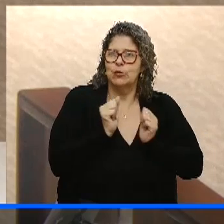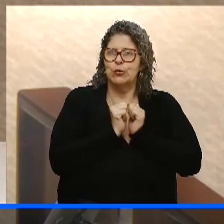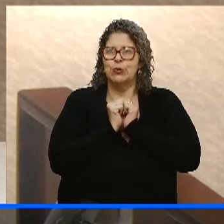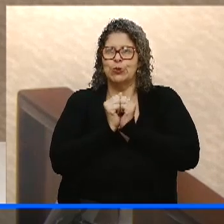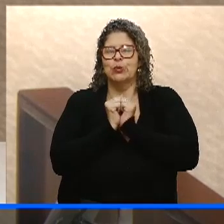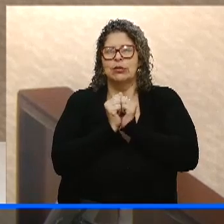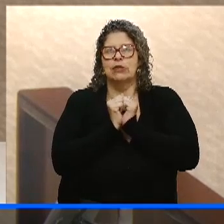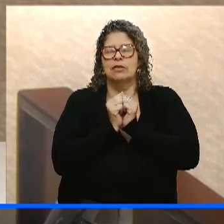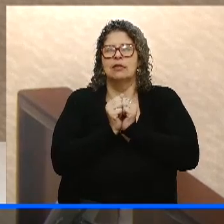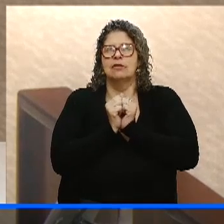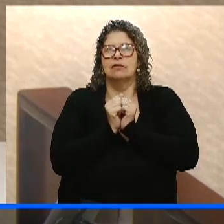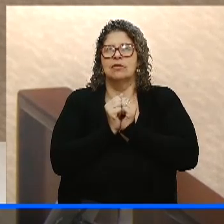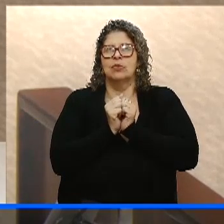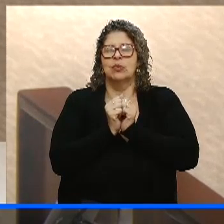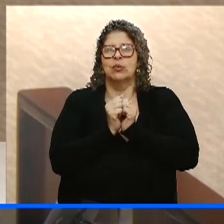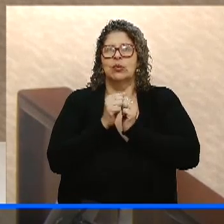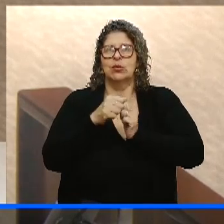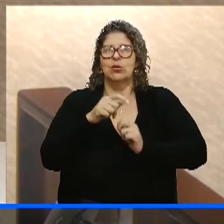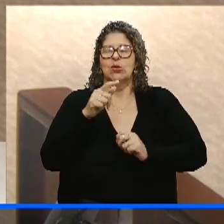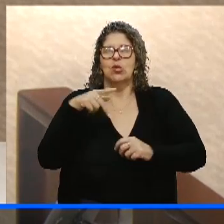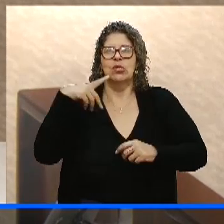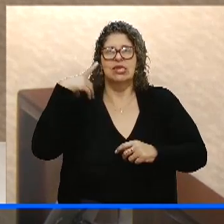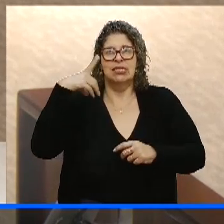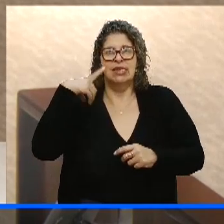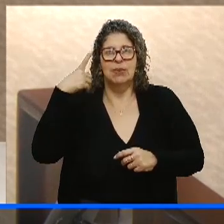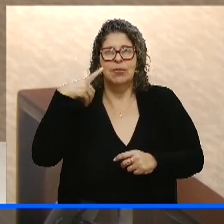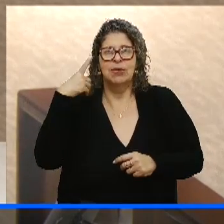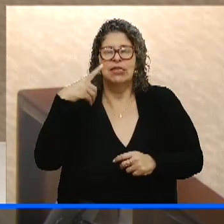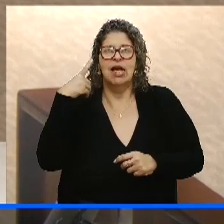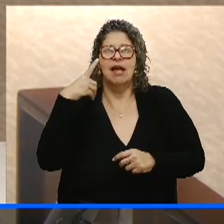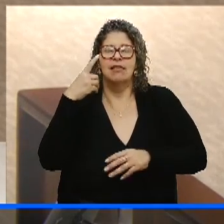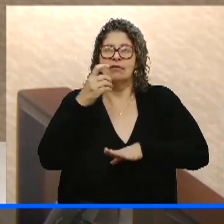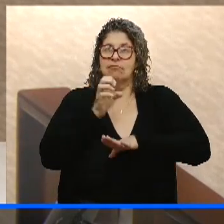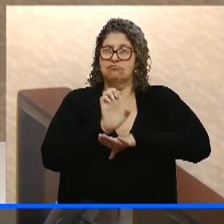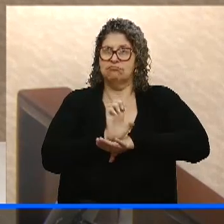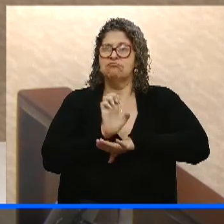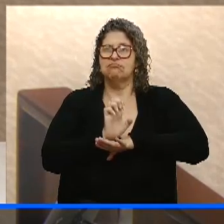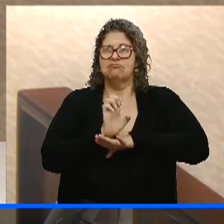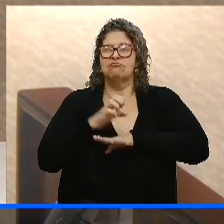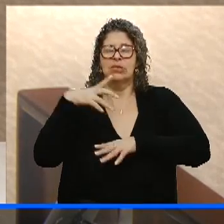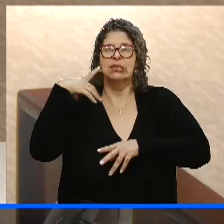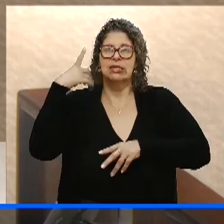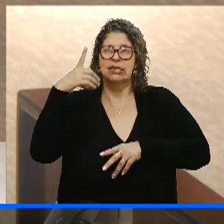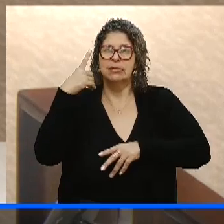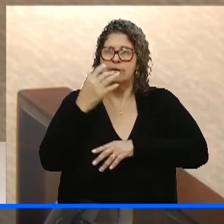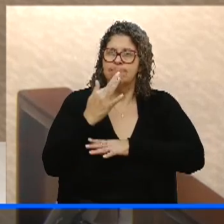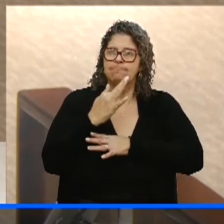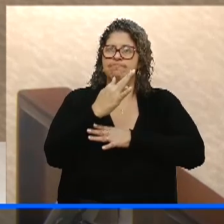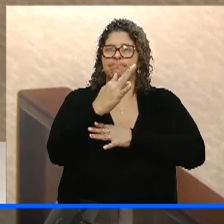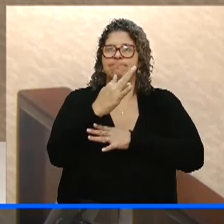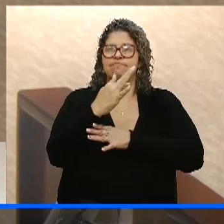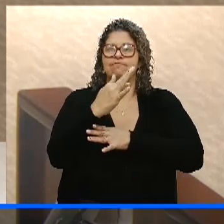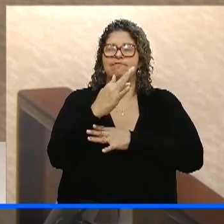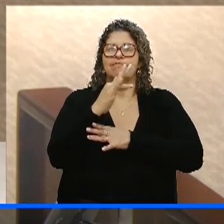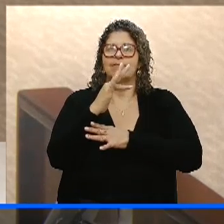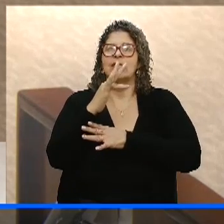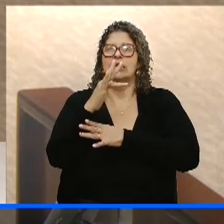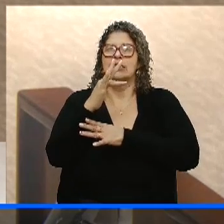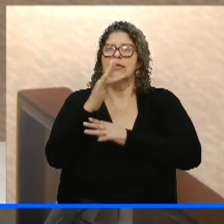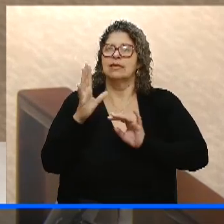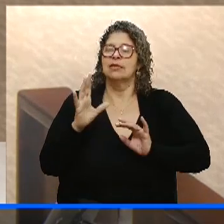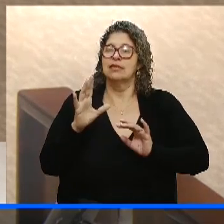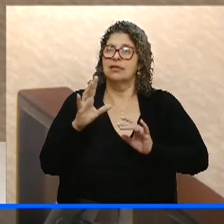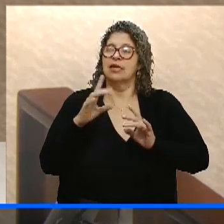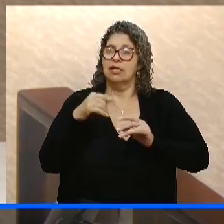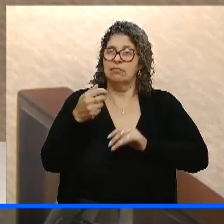com os nossos deputados estaduais juntos com o deputado federal com os deputados federais da nossa região